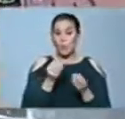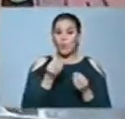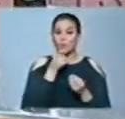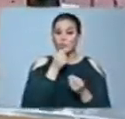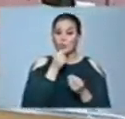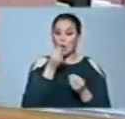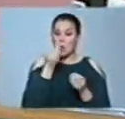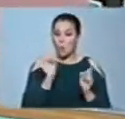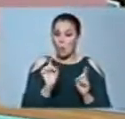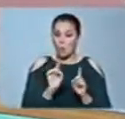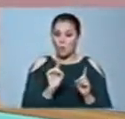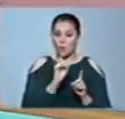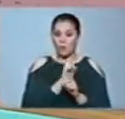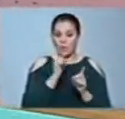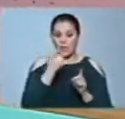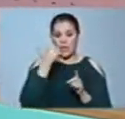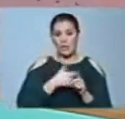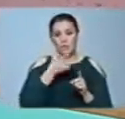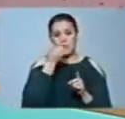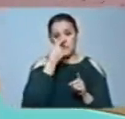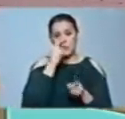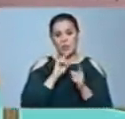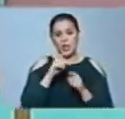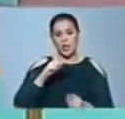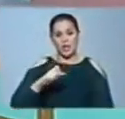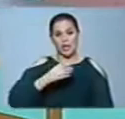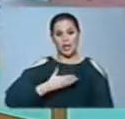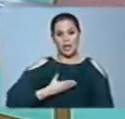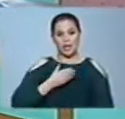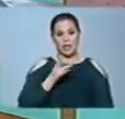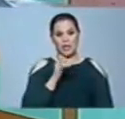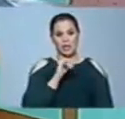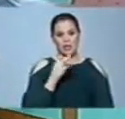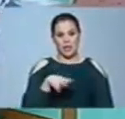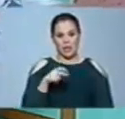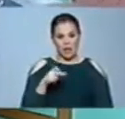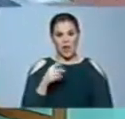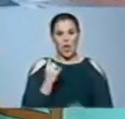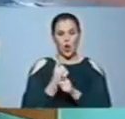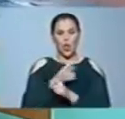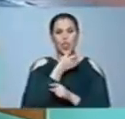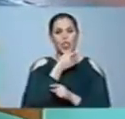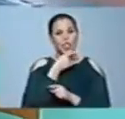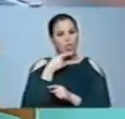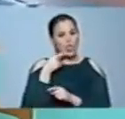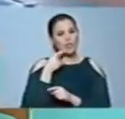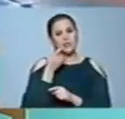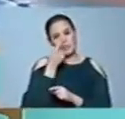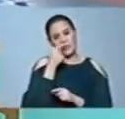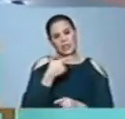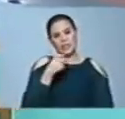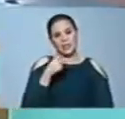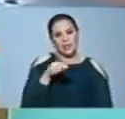sim é eu dou sempre preferência goiana é bom as coisas dos anos 90 a câmera o